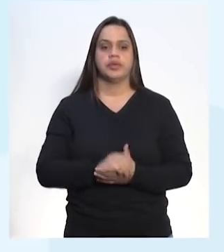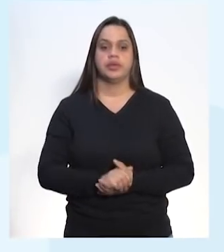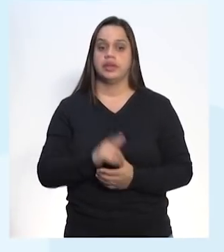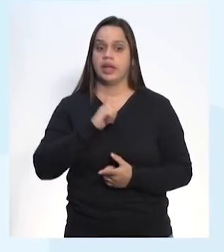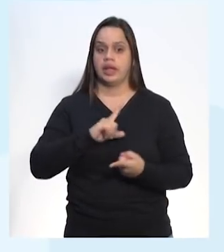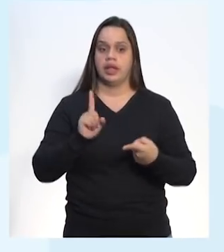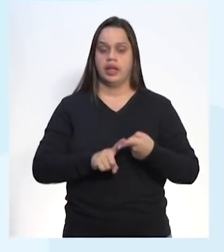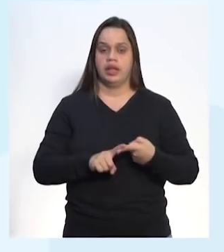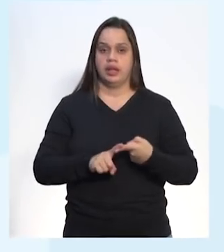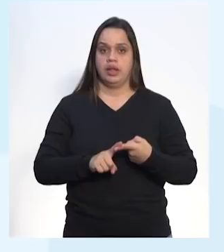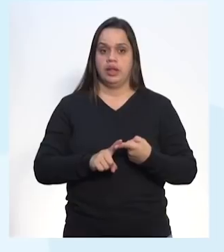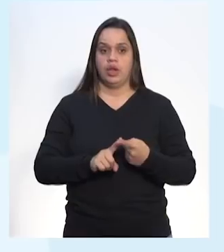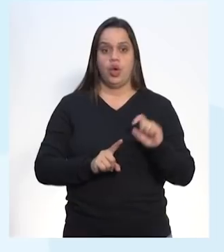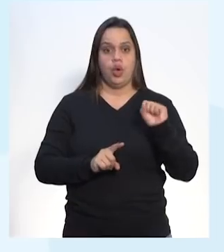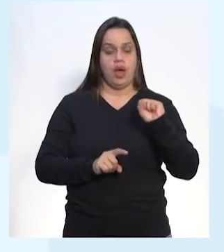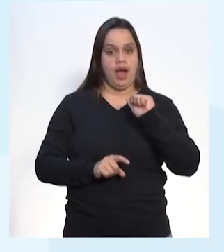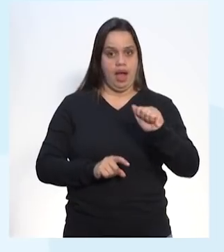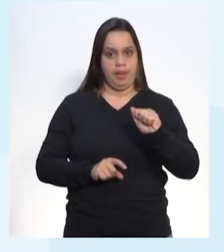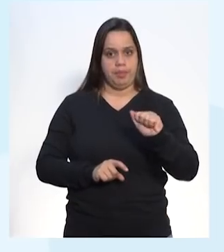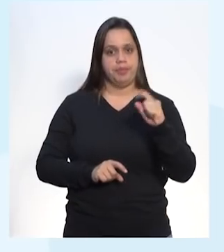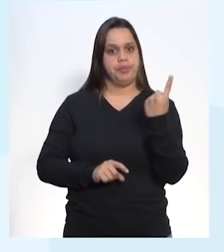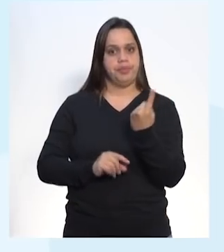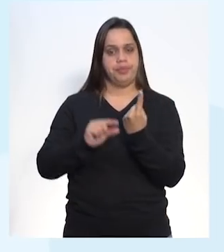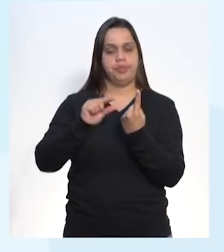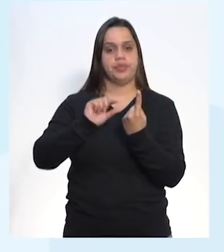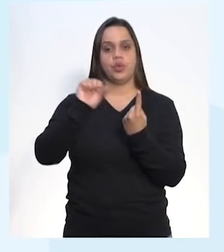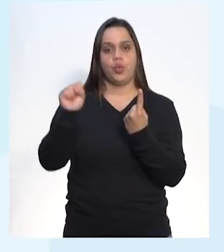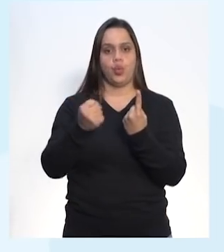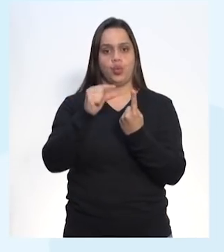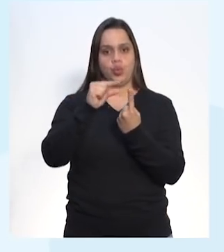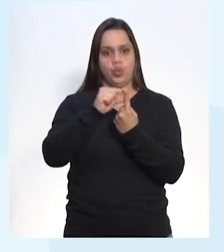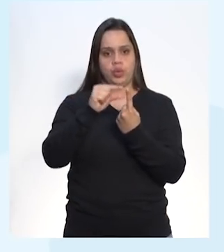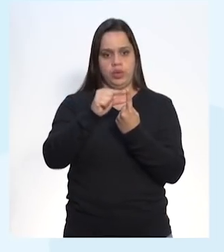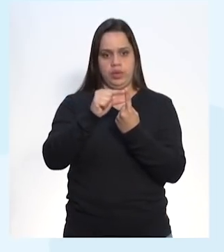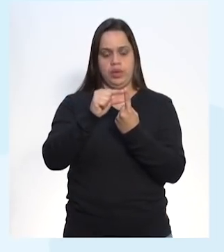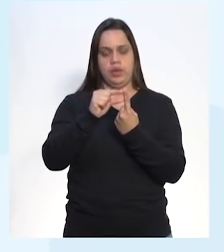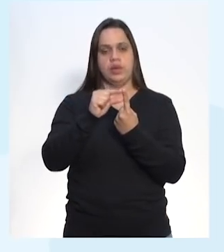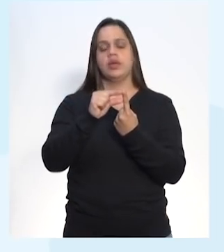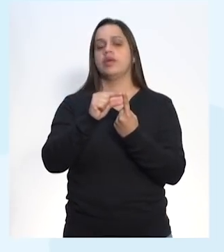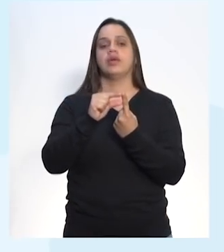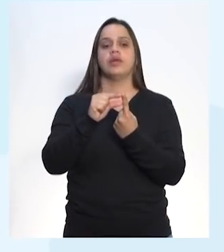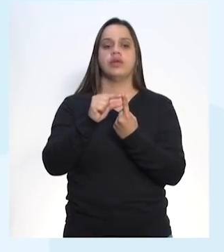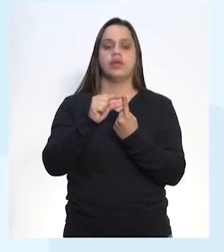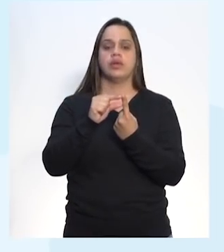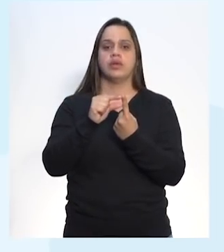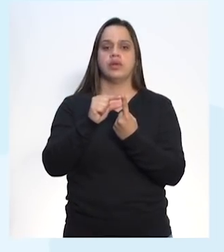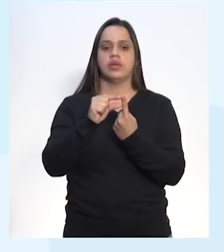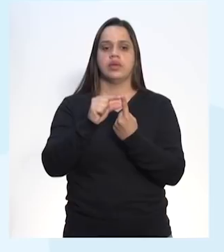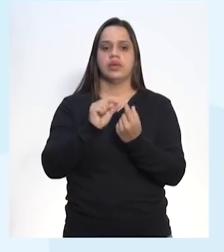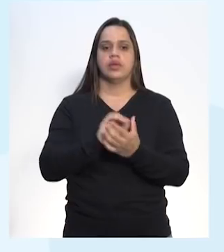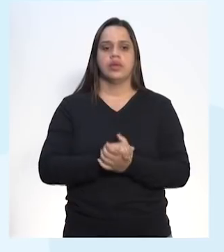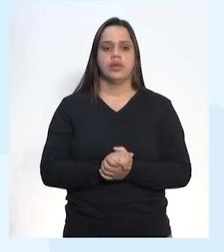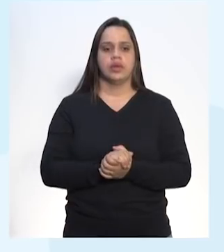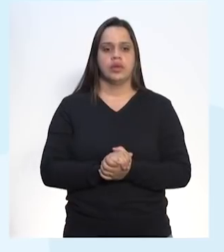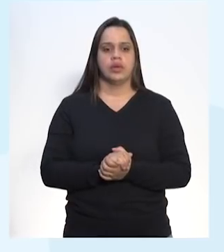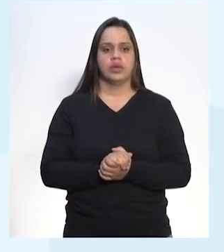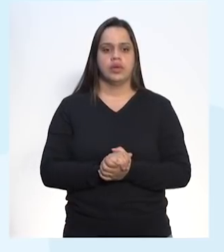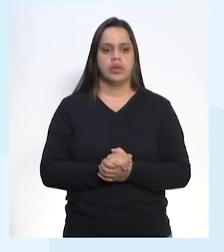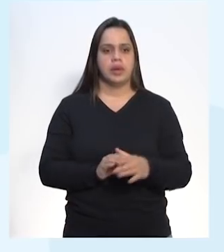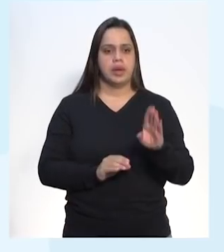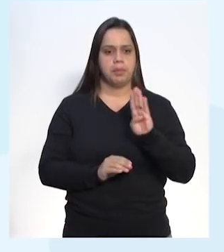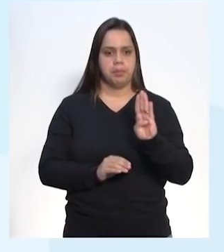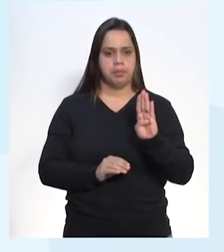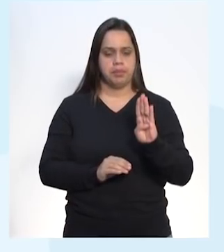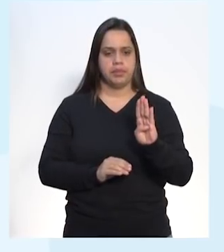primeiro, 8 unidades. Então, o primeiro lá representa, na posição, ele está na unidade. Eu tenho na